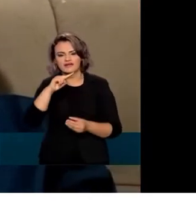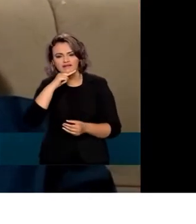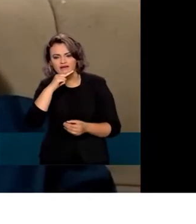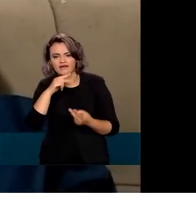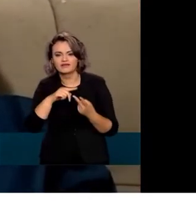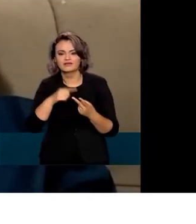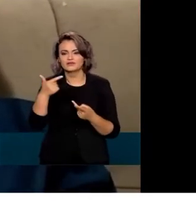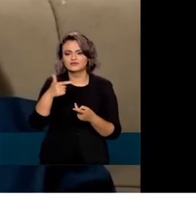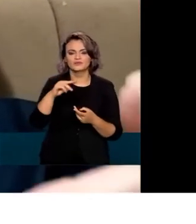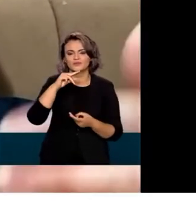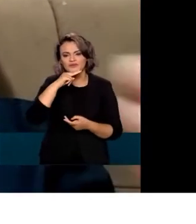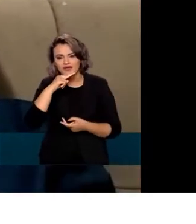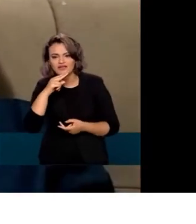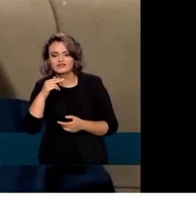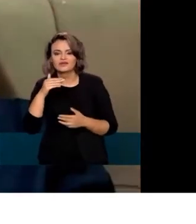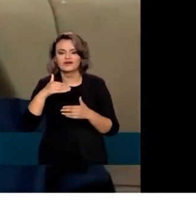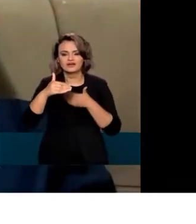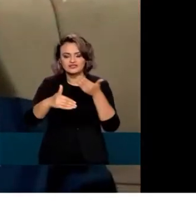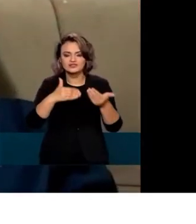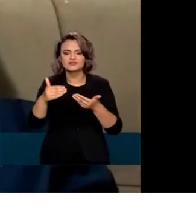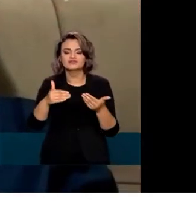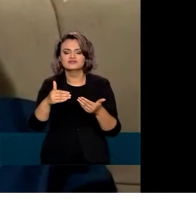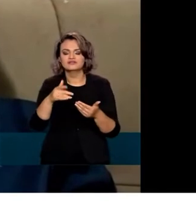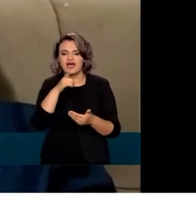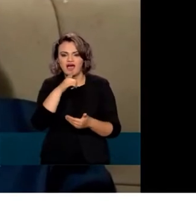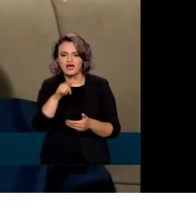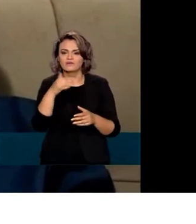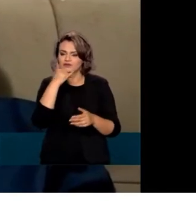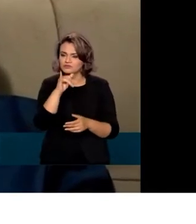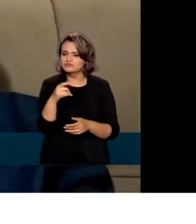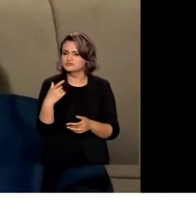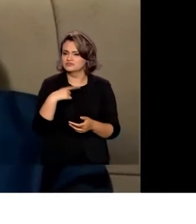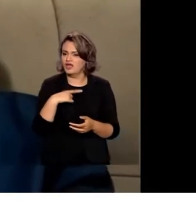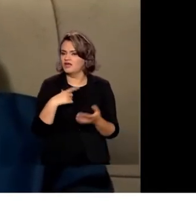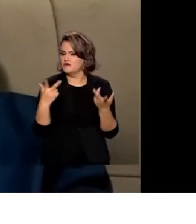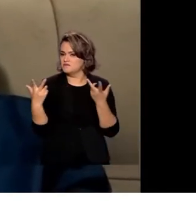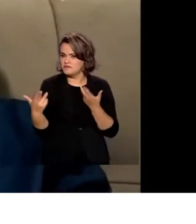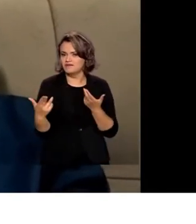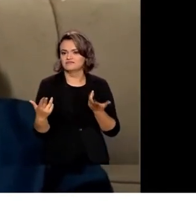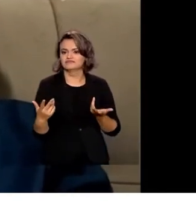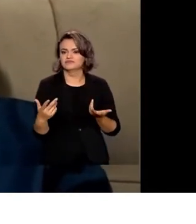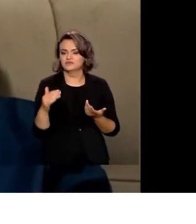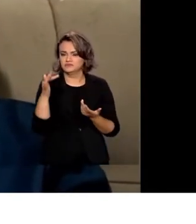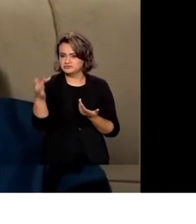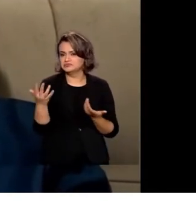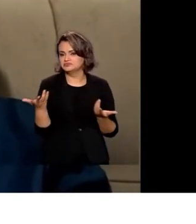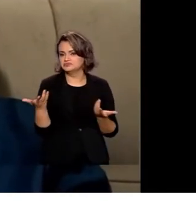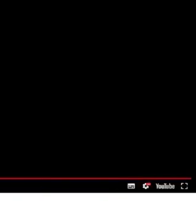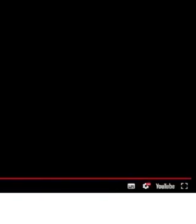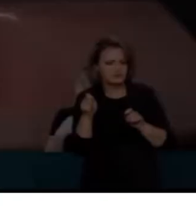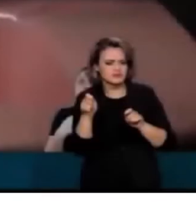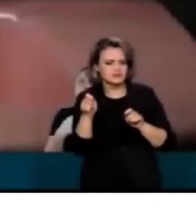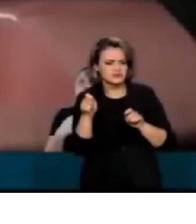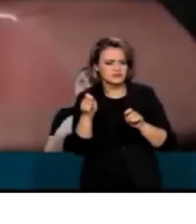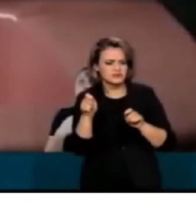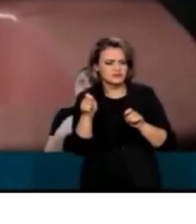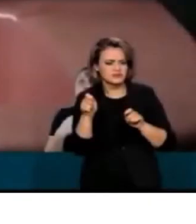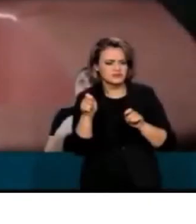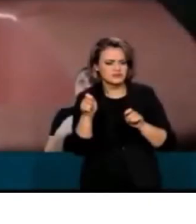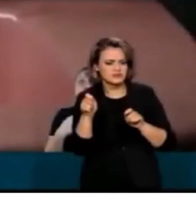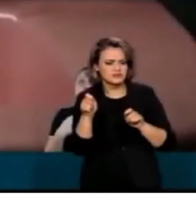netos e bisnetos tenham esses recursos naturais à sua disposição também, quando eles precisarem.